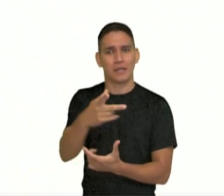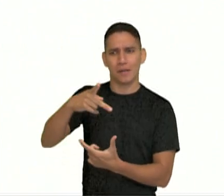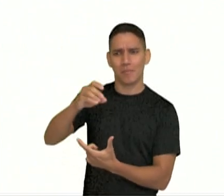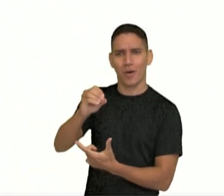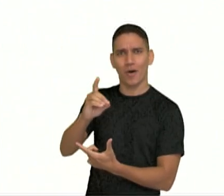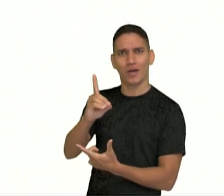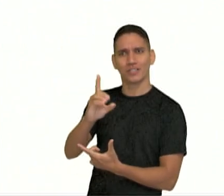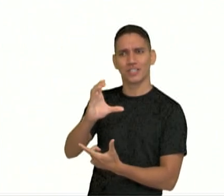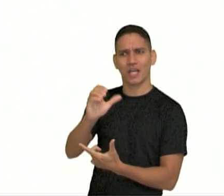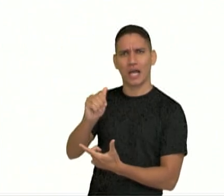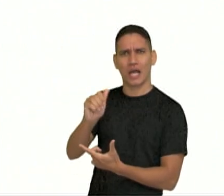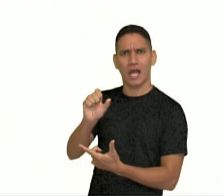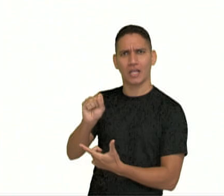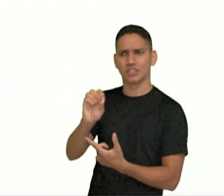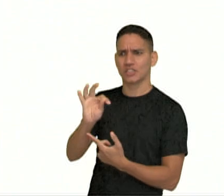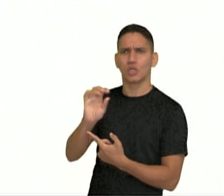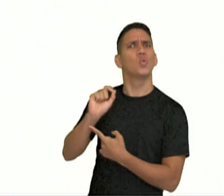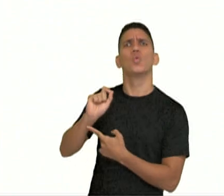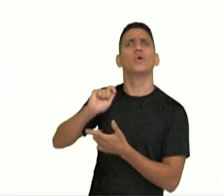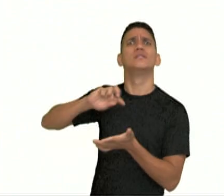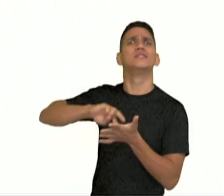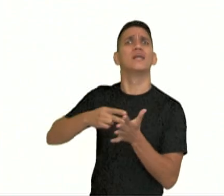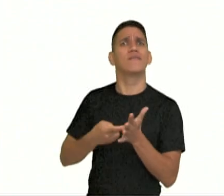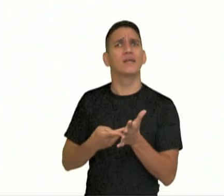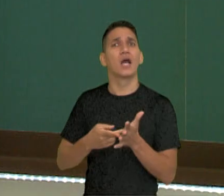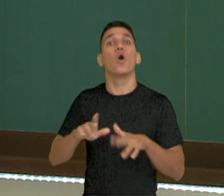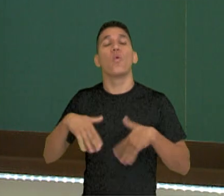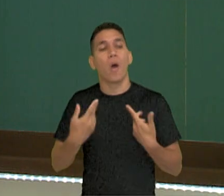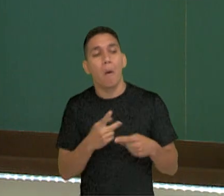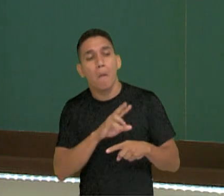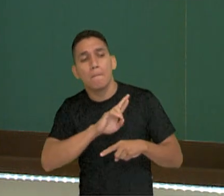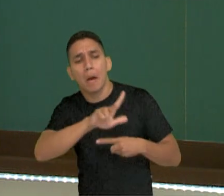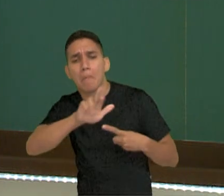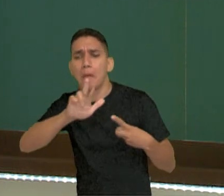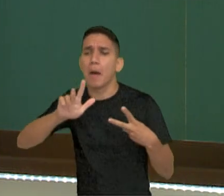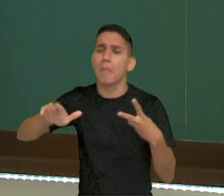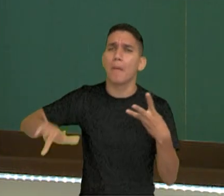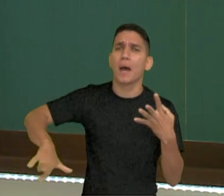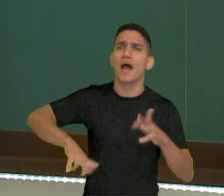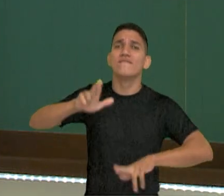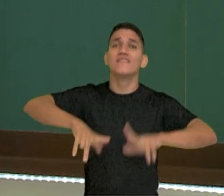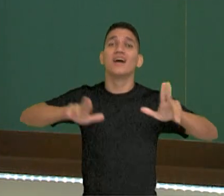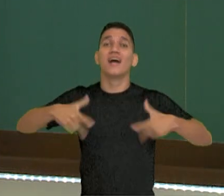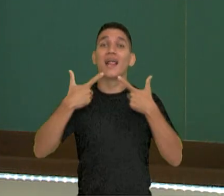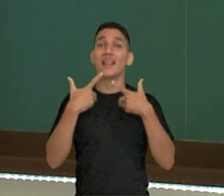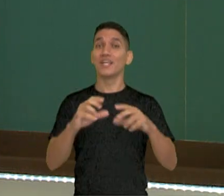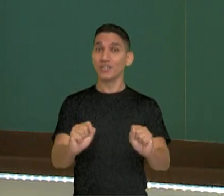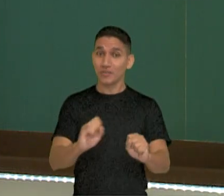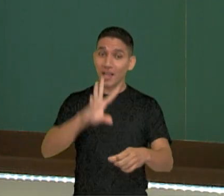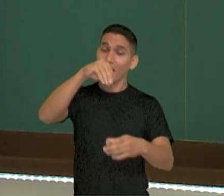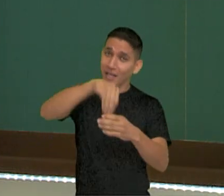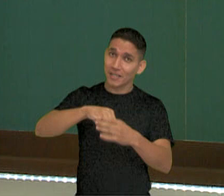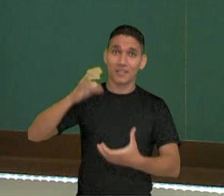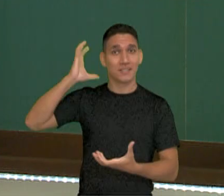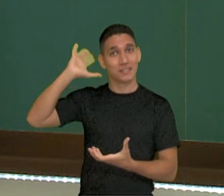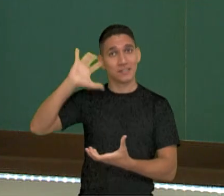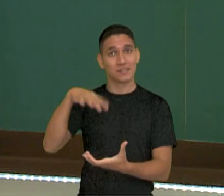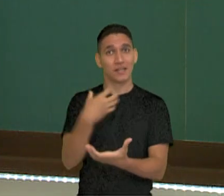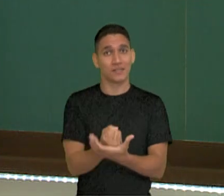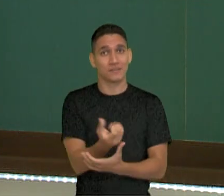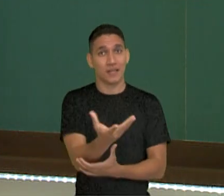podcast, identificar as variações linguísticas que podem estar presentes nesse gênero